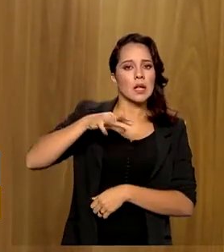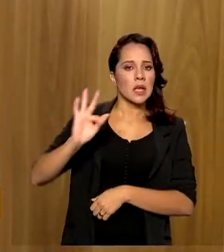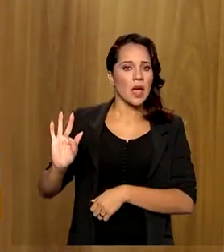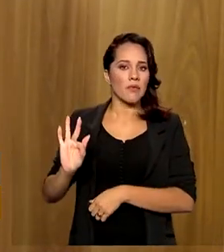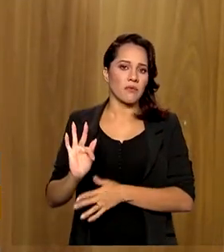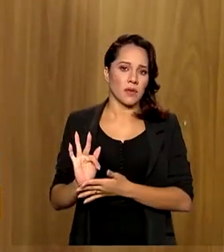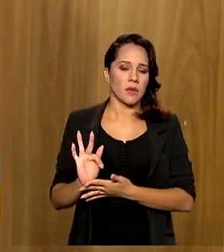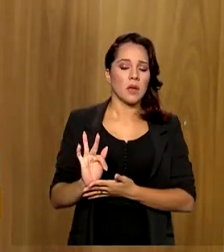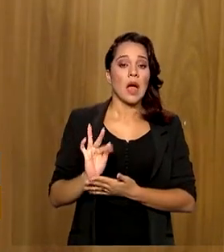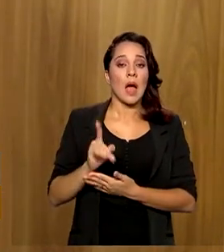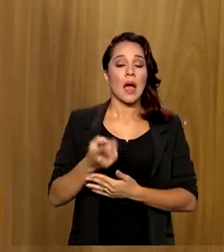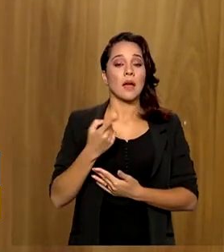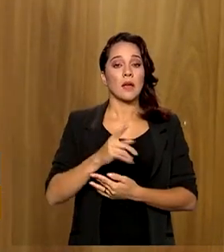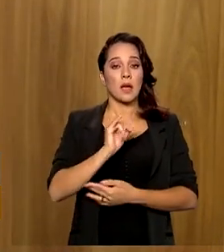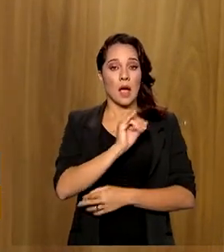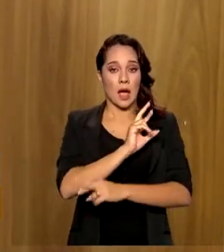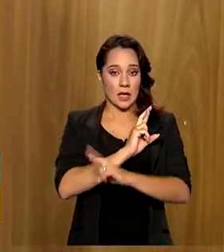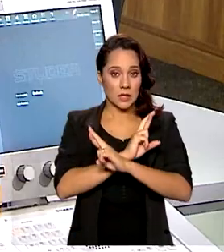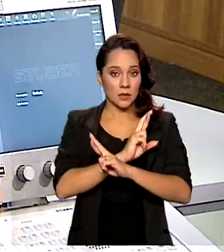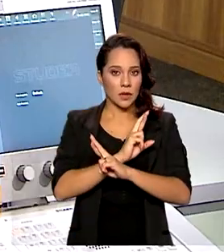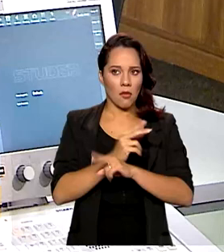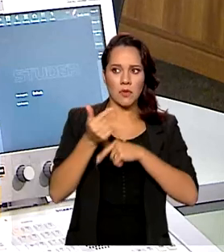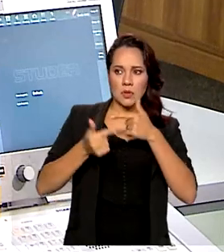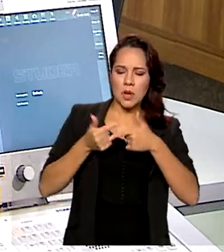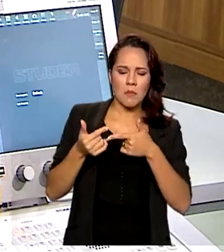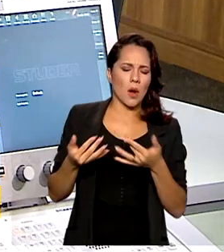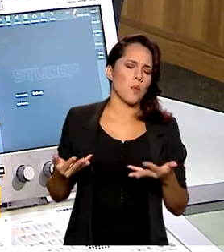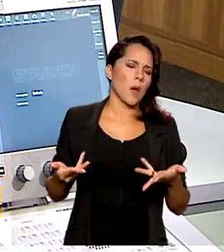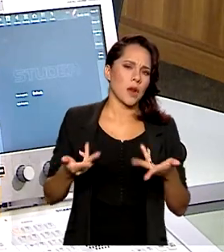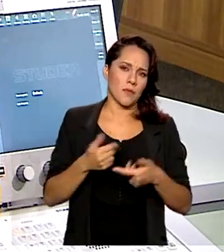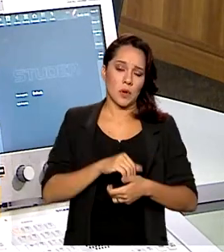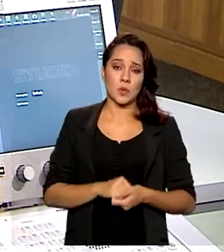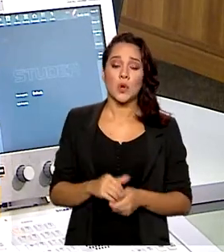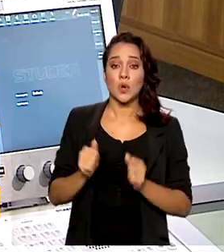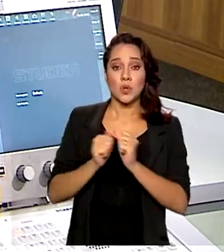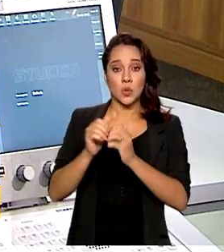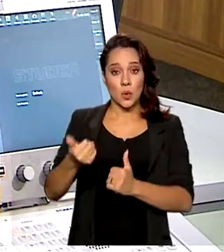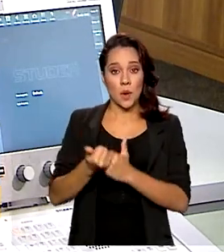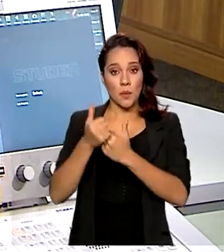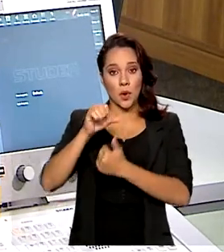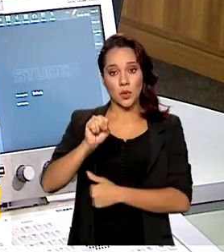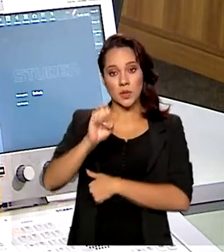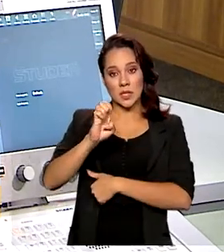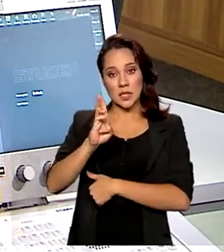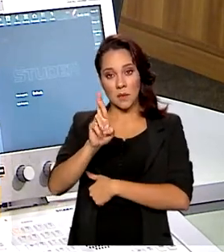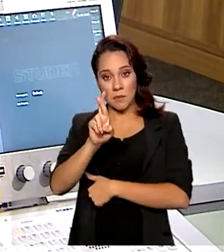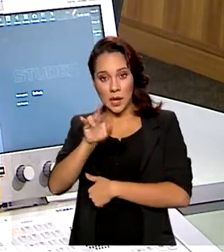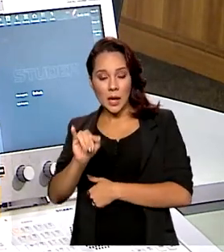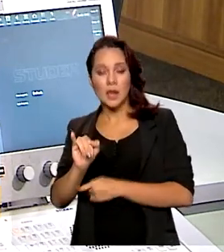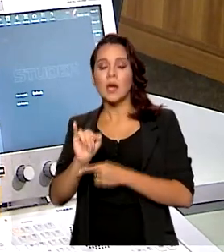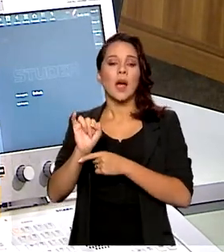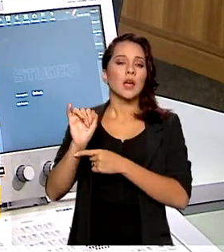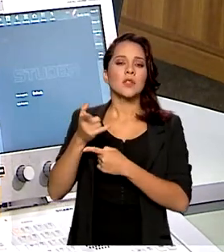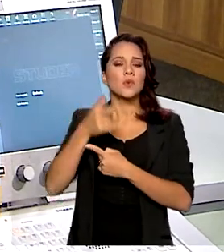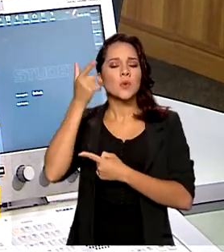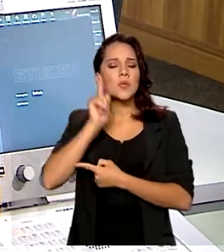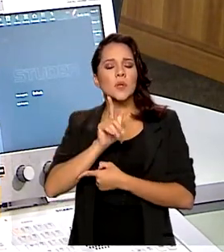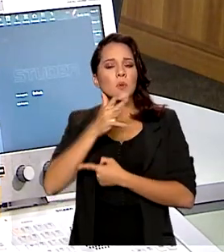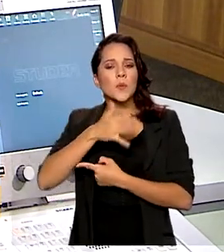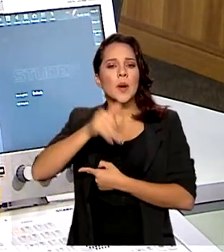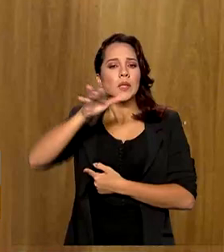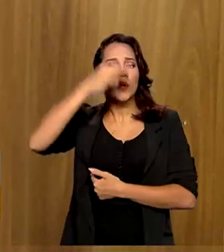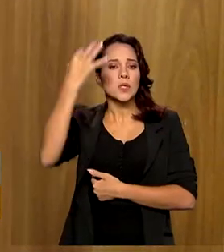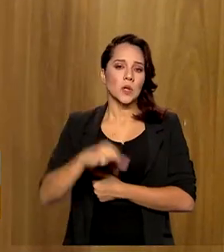serviço. A Receita Federal fez um trabalho primoroso com apoio do SEBRAE. Hoje em dia a gente unificou, a gente consolidou